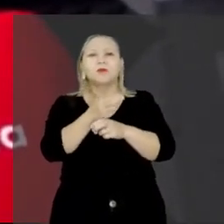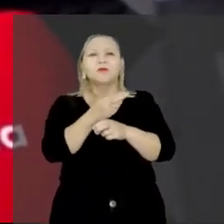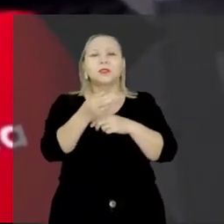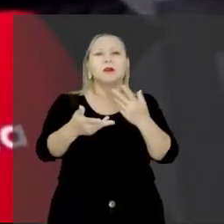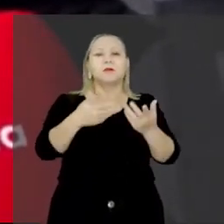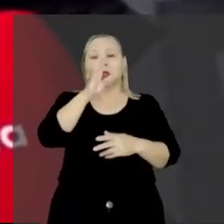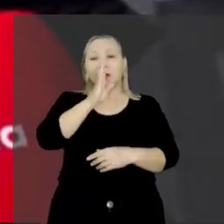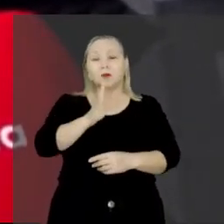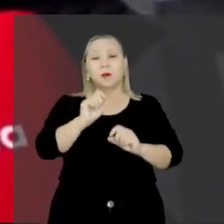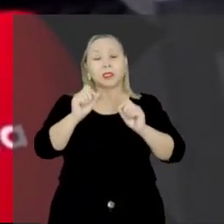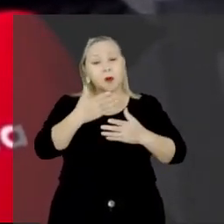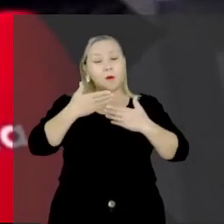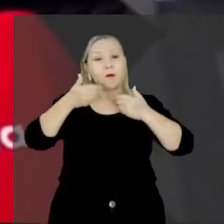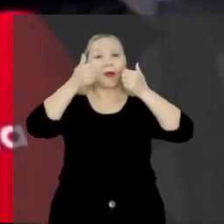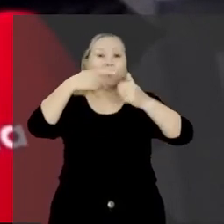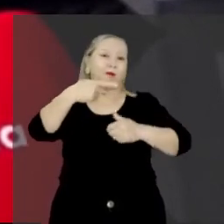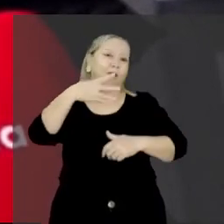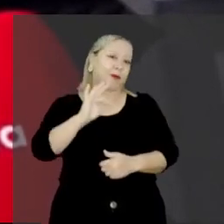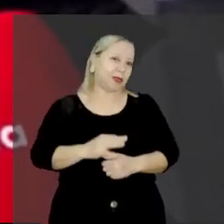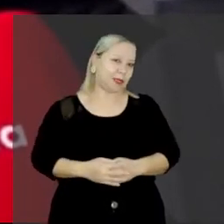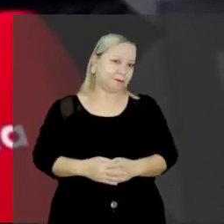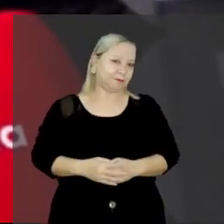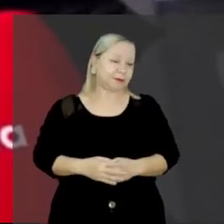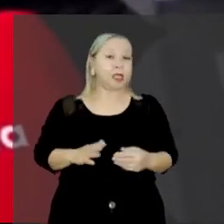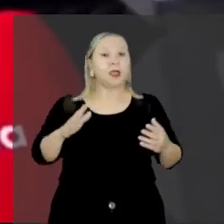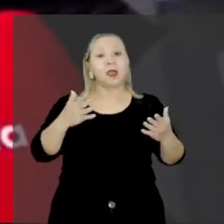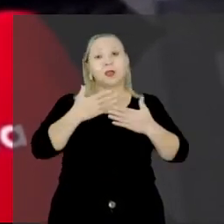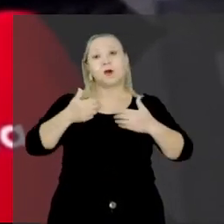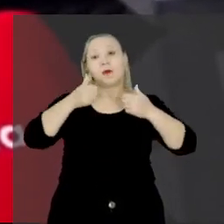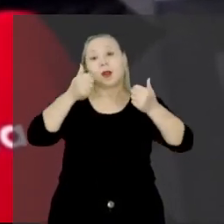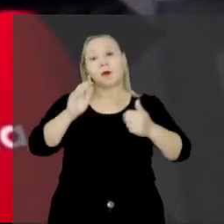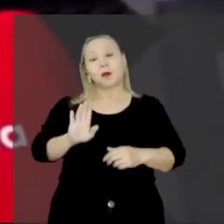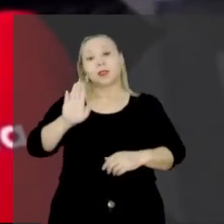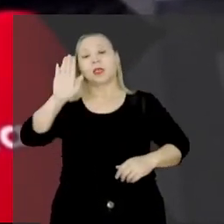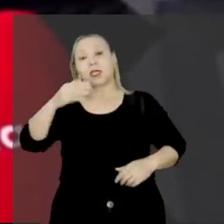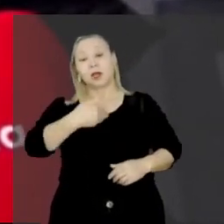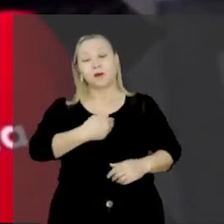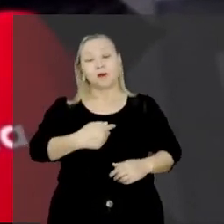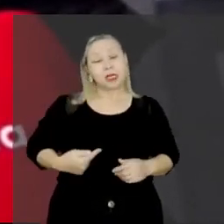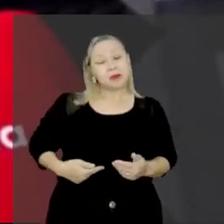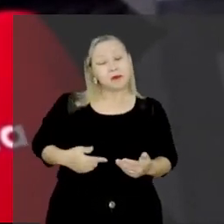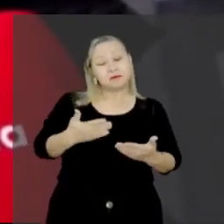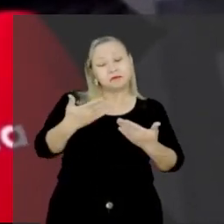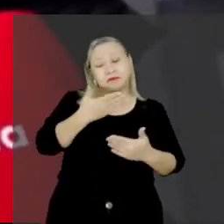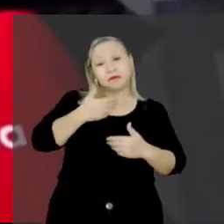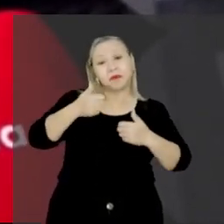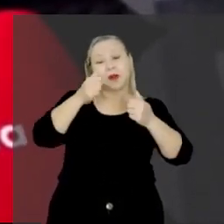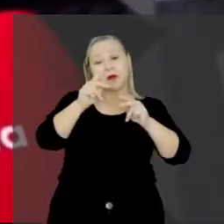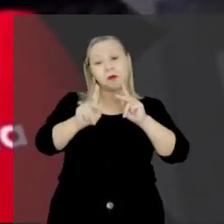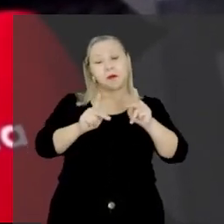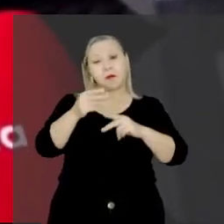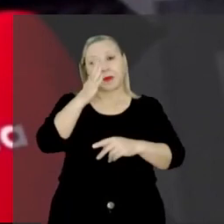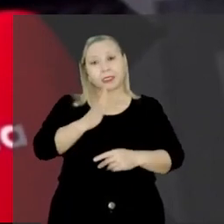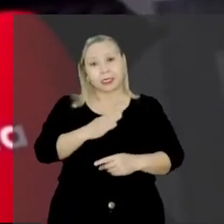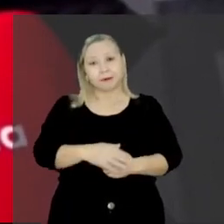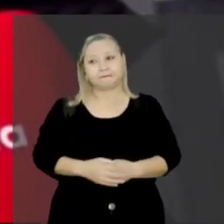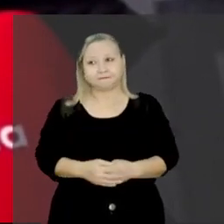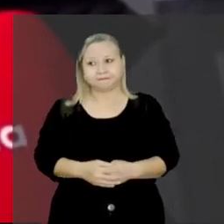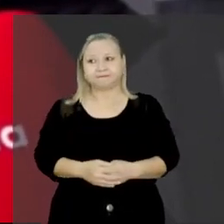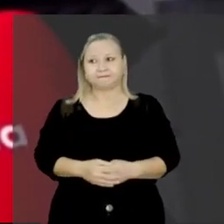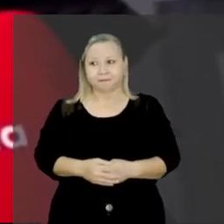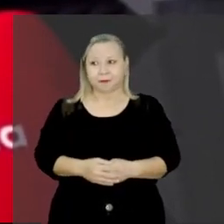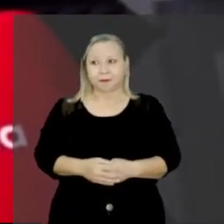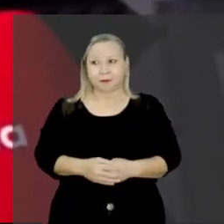Rodrigo Pacheco no cenário, do cenário nacional, não vai ser mais candidato à presidência da República, mexe como com esse cenário? Já que o PSD pode ter